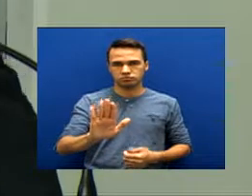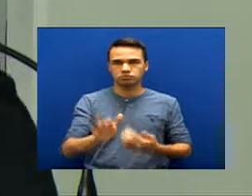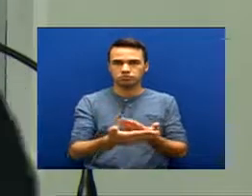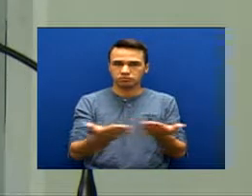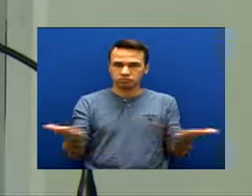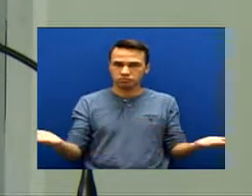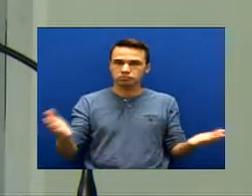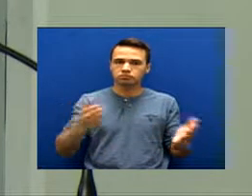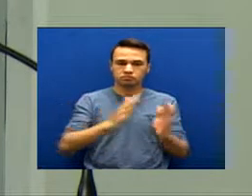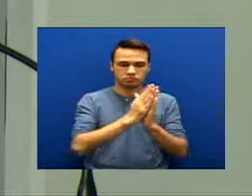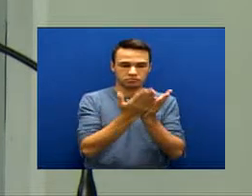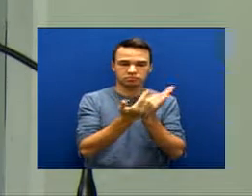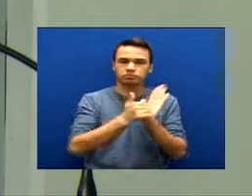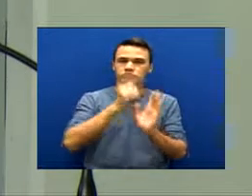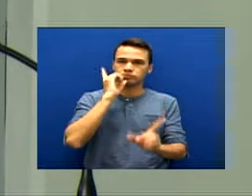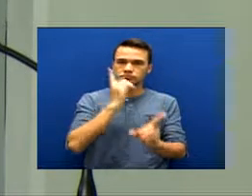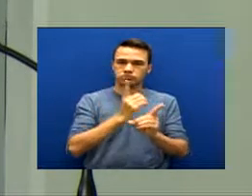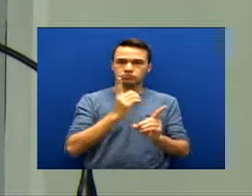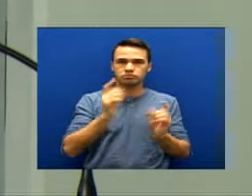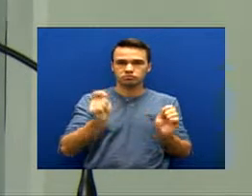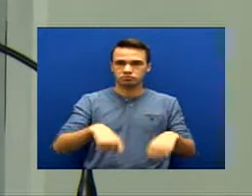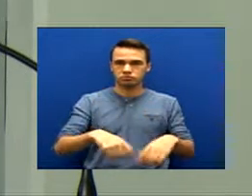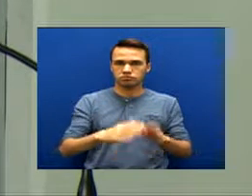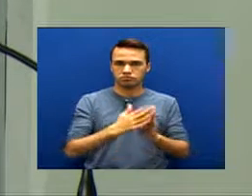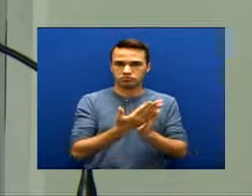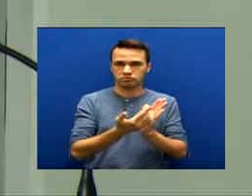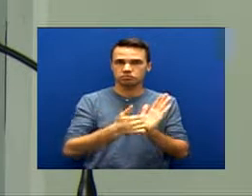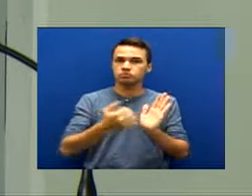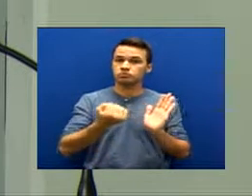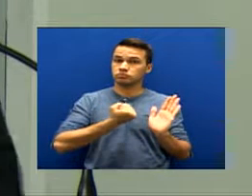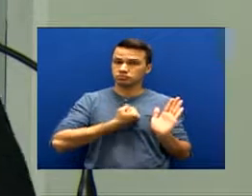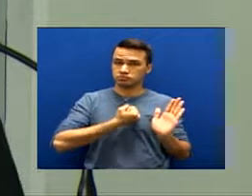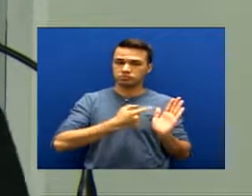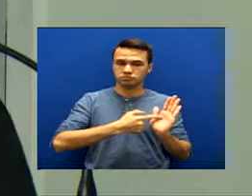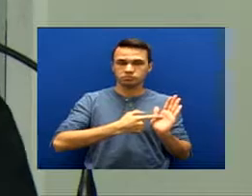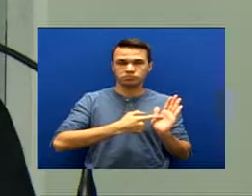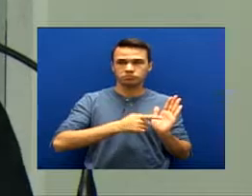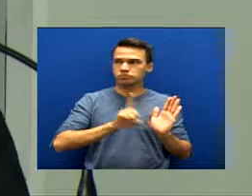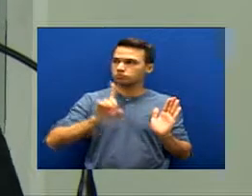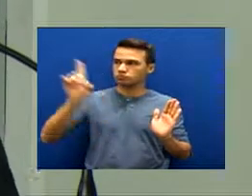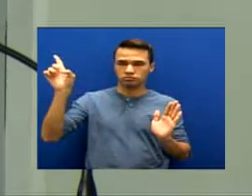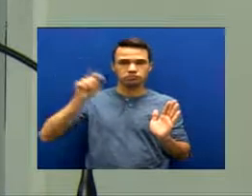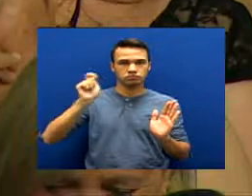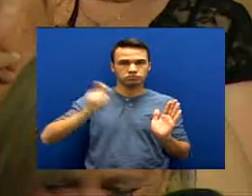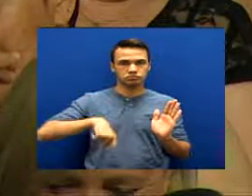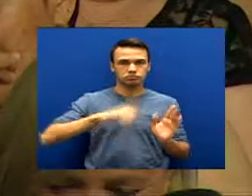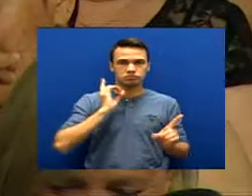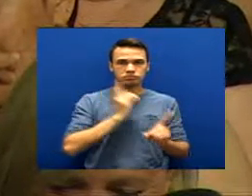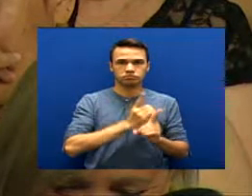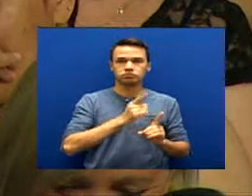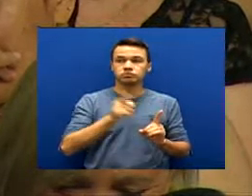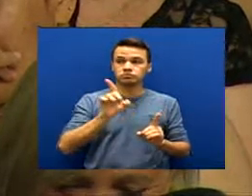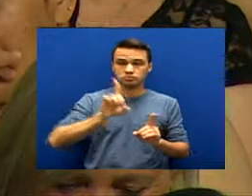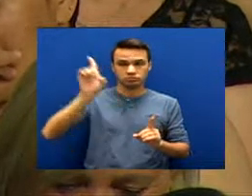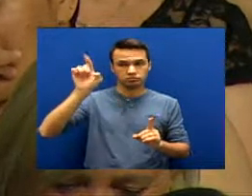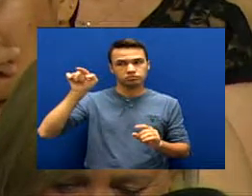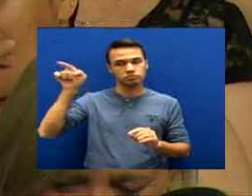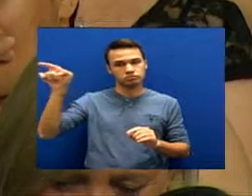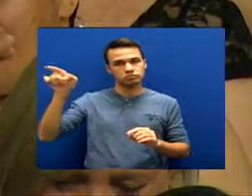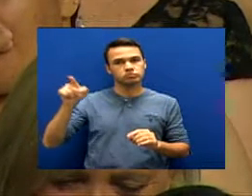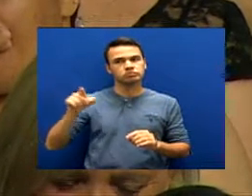perdermos a esperança, é muito fácil entrarmos em aflição, é muito